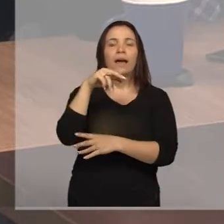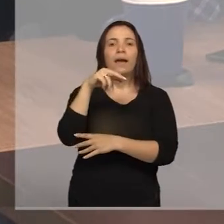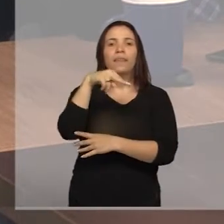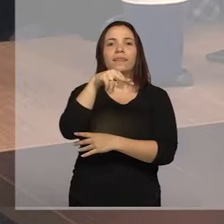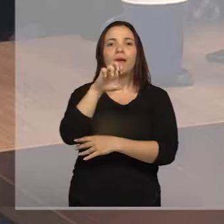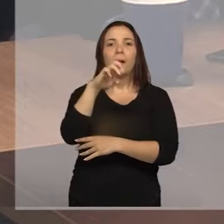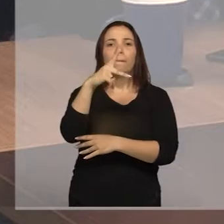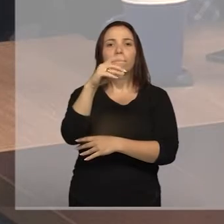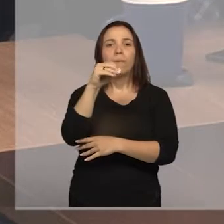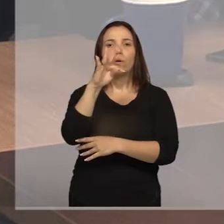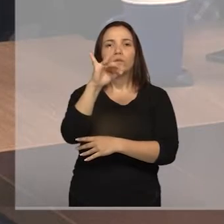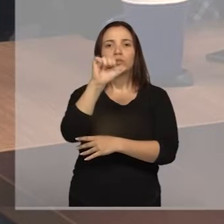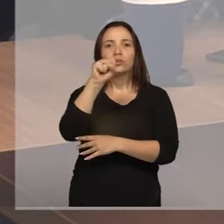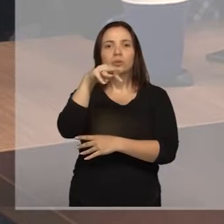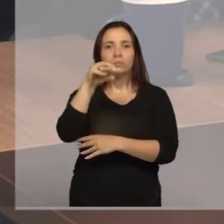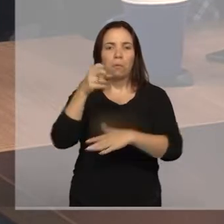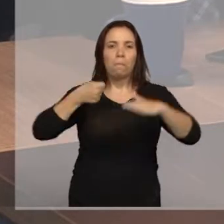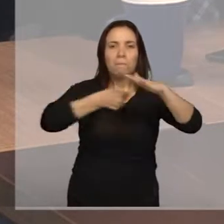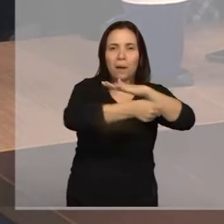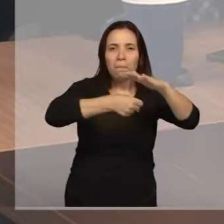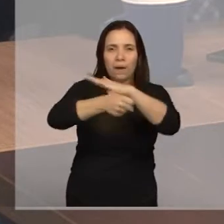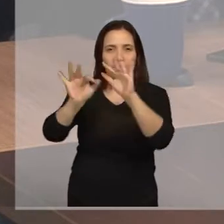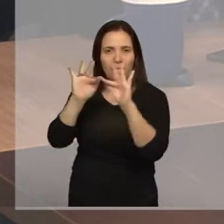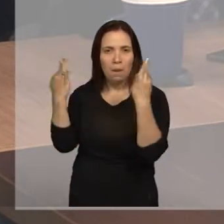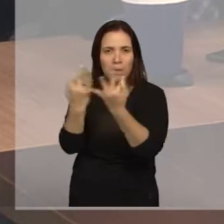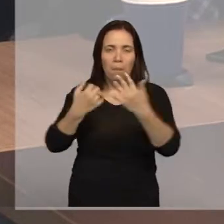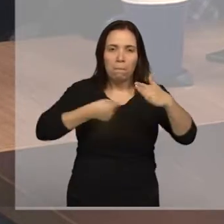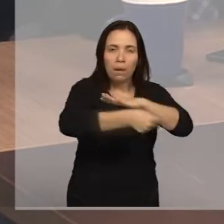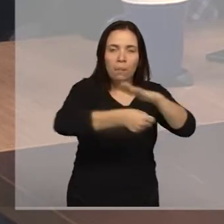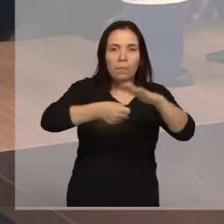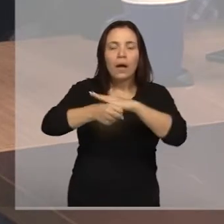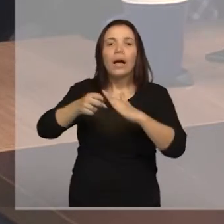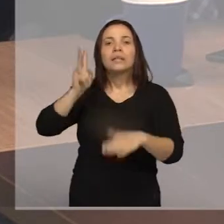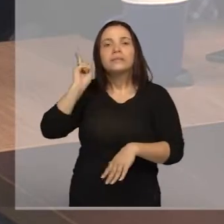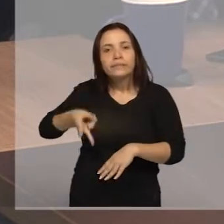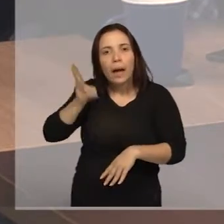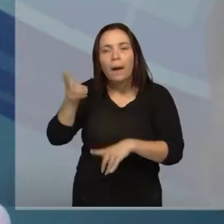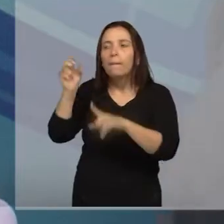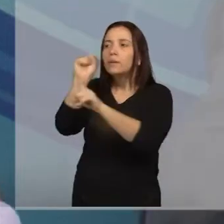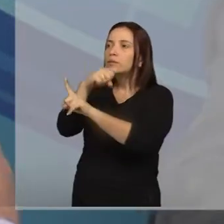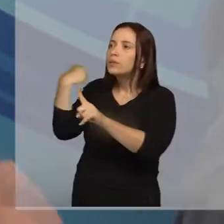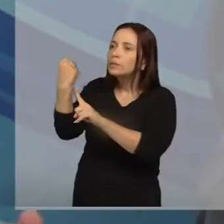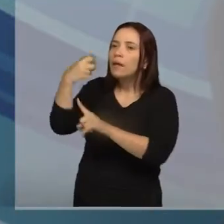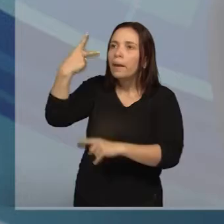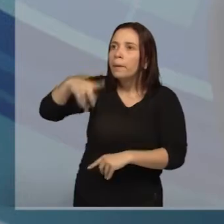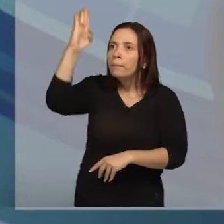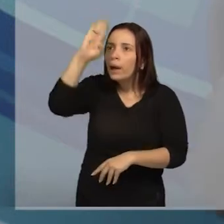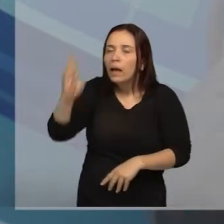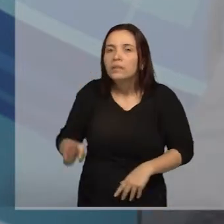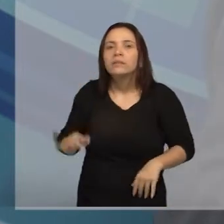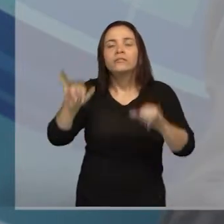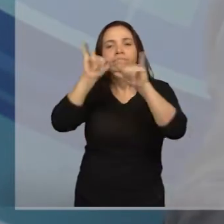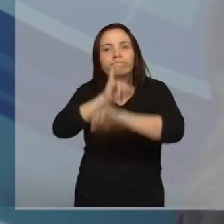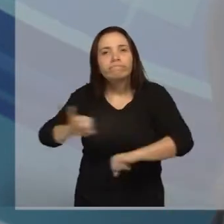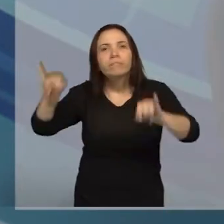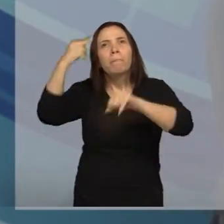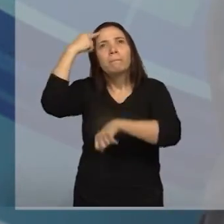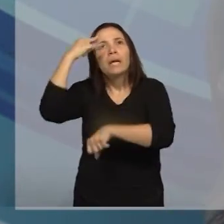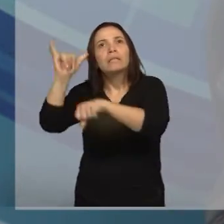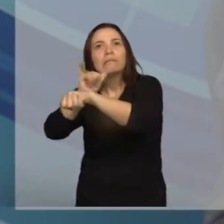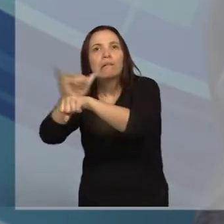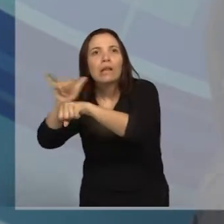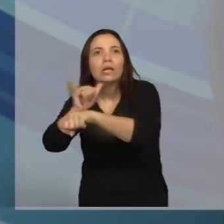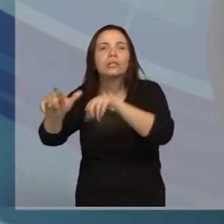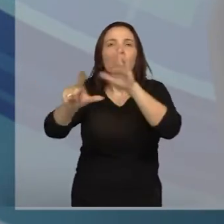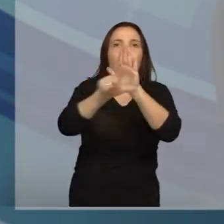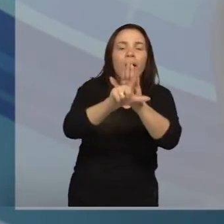que se vinha fazendo há muito tempo. Né? E a sociedade brasileira sempre trabalhando formas, né, muito criativas